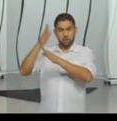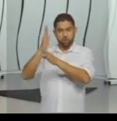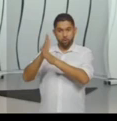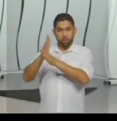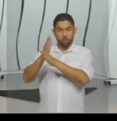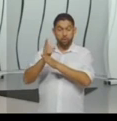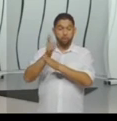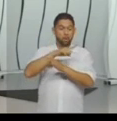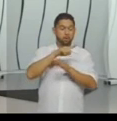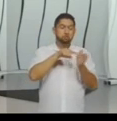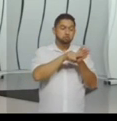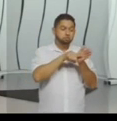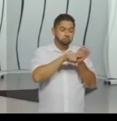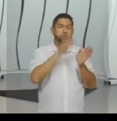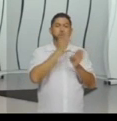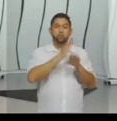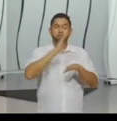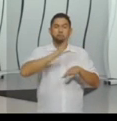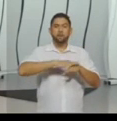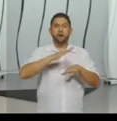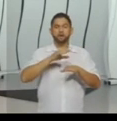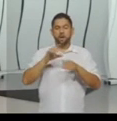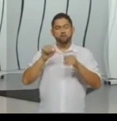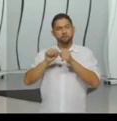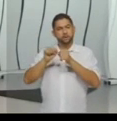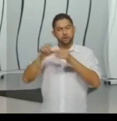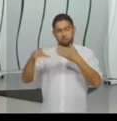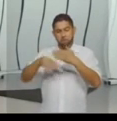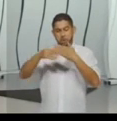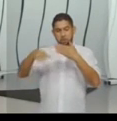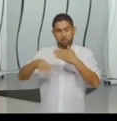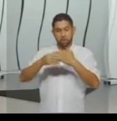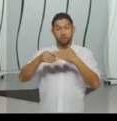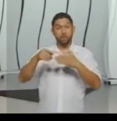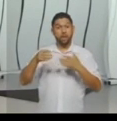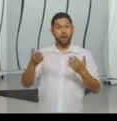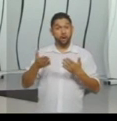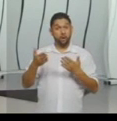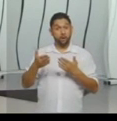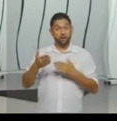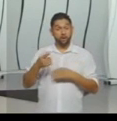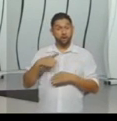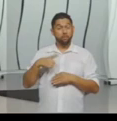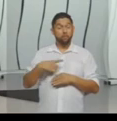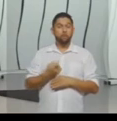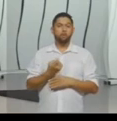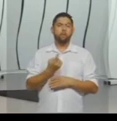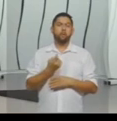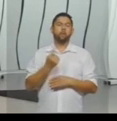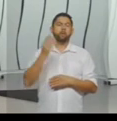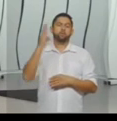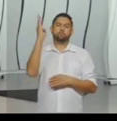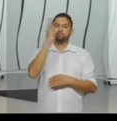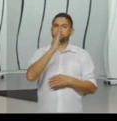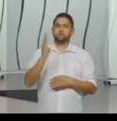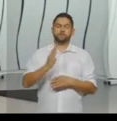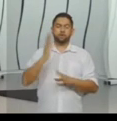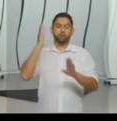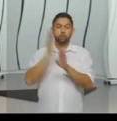o parasito. O outro descobre como é que é o ciclo desse parasito. O outro investiga sintomas. Não, o Carlos Chagas